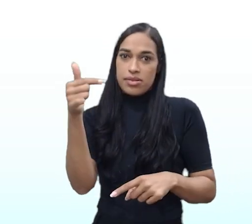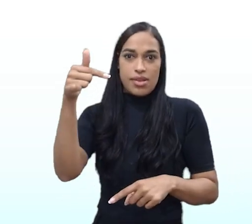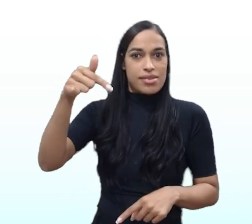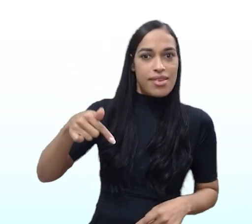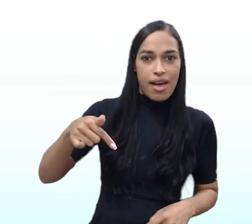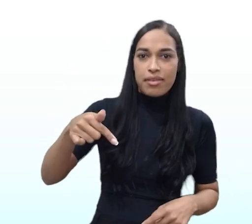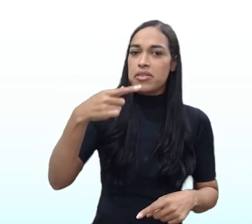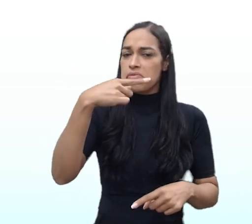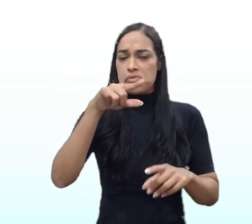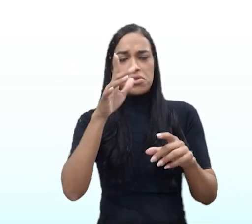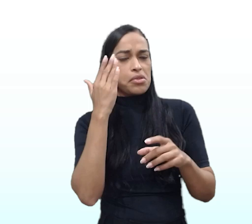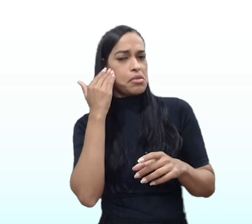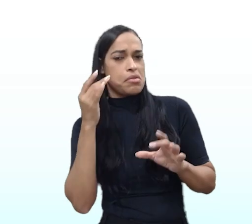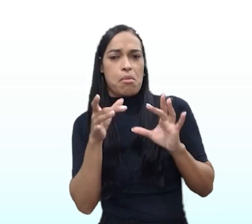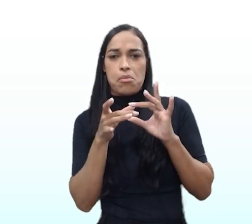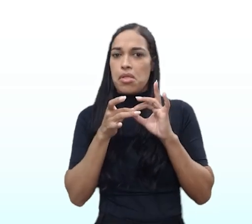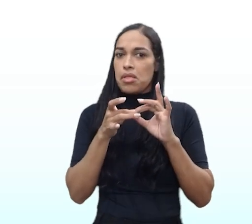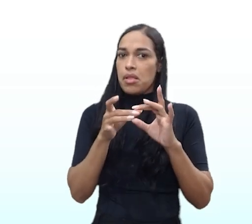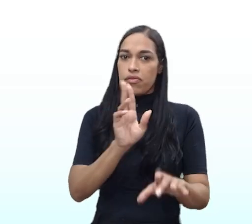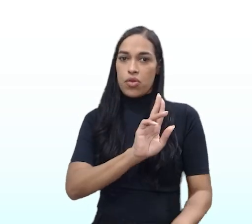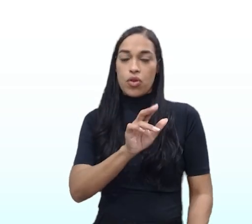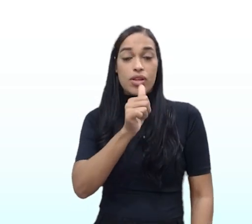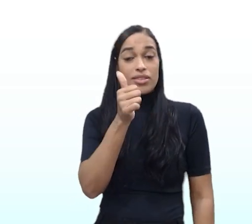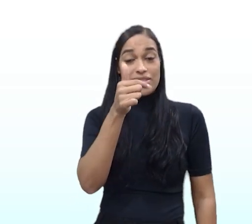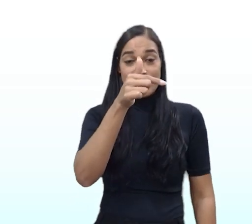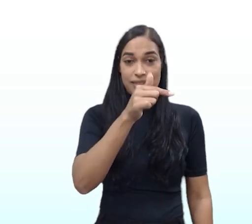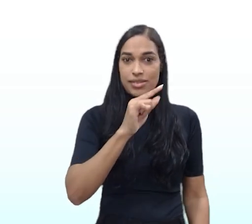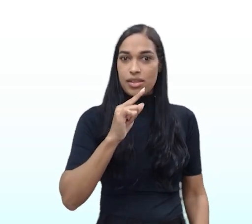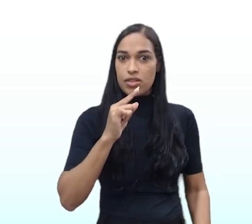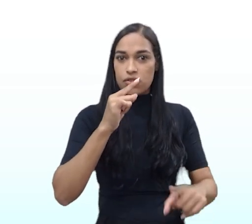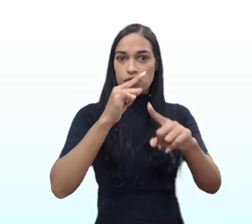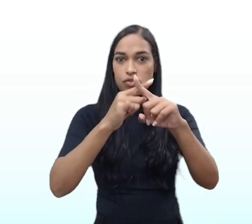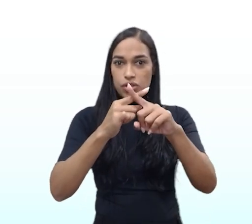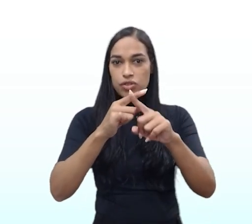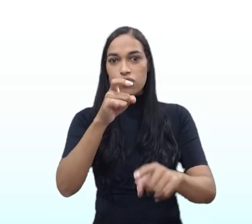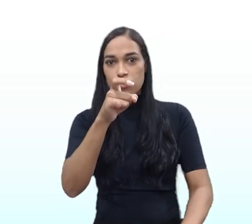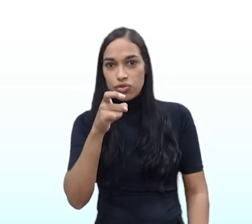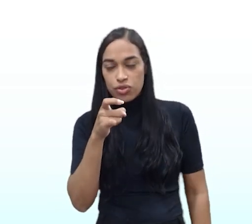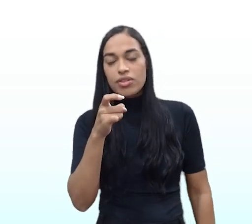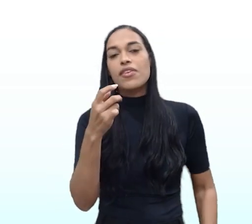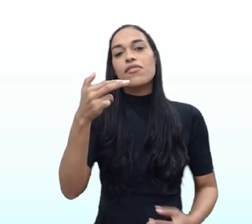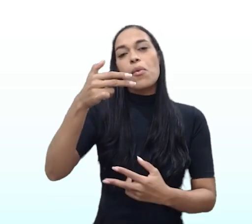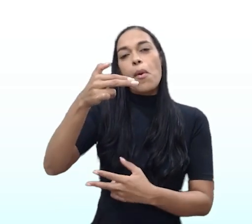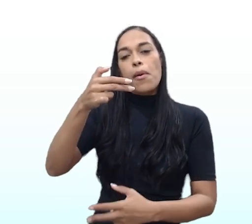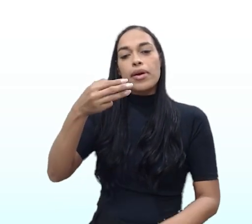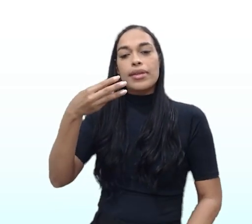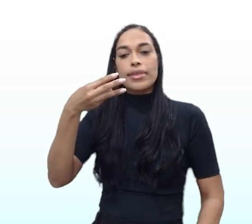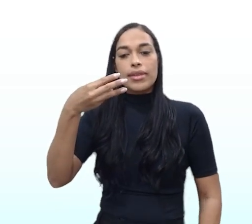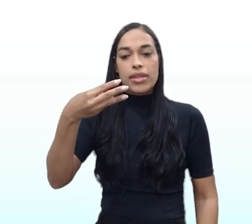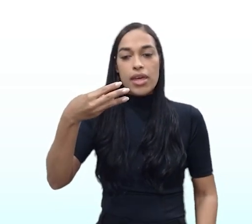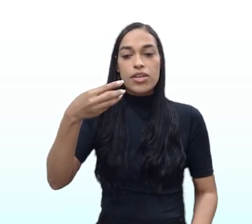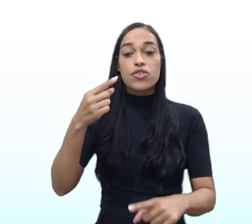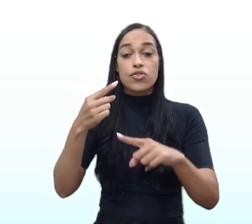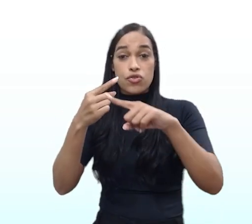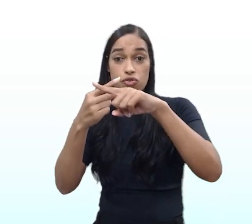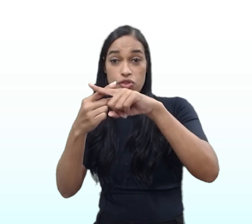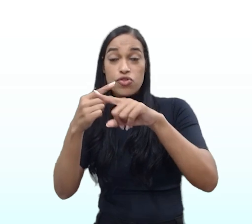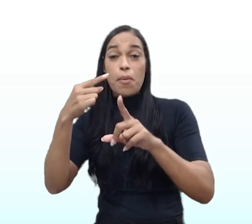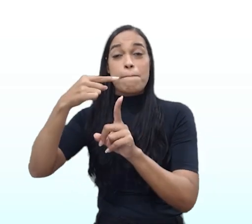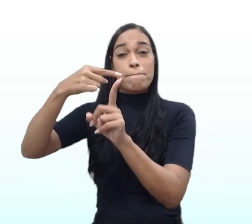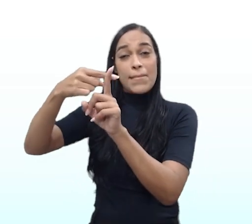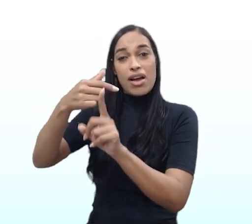tanto faz, fica à vontade. Eu vou nomear 17x e vou multiplicar 3 por X